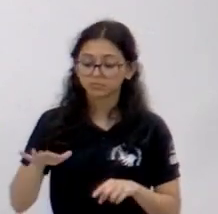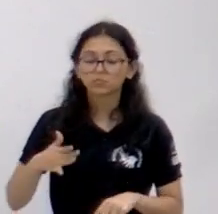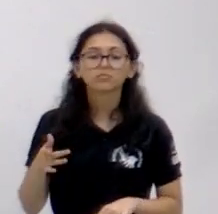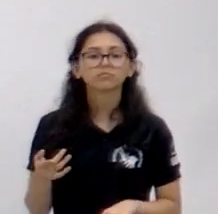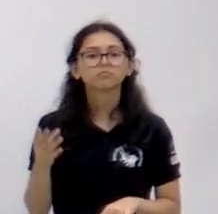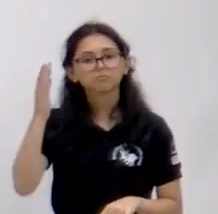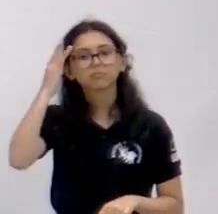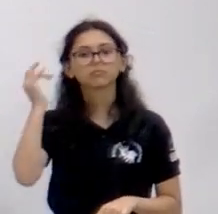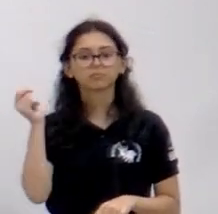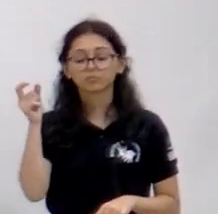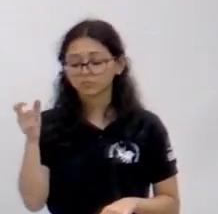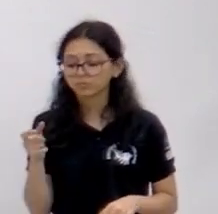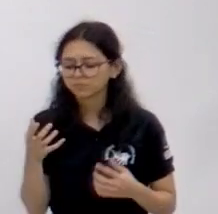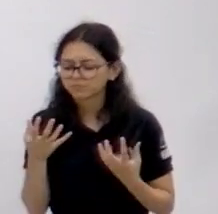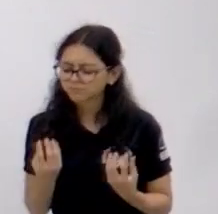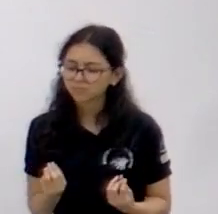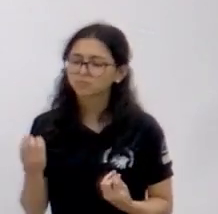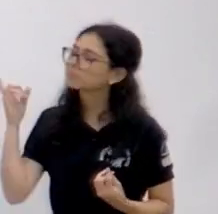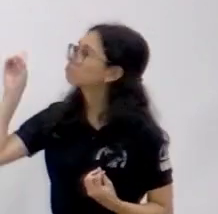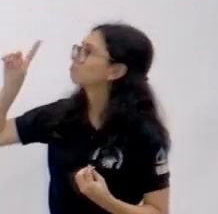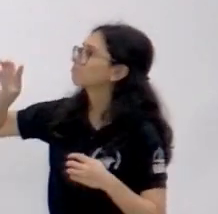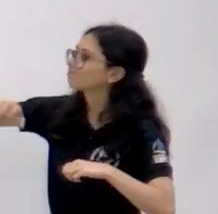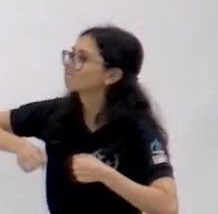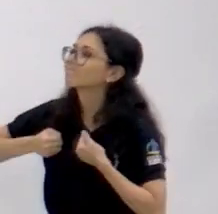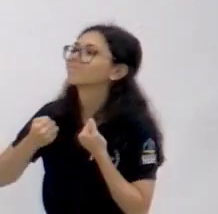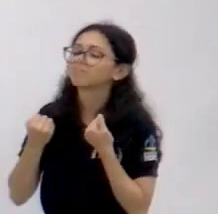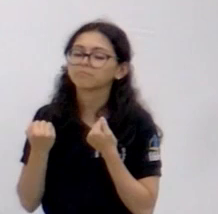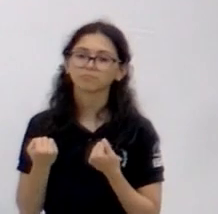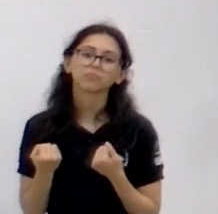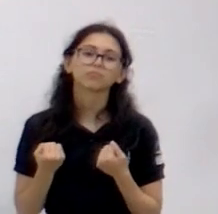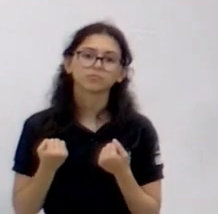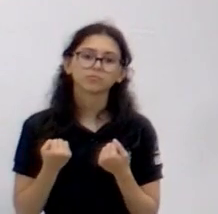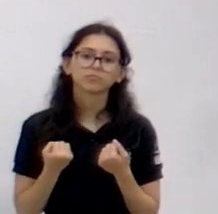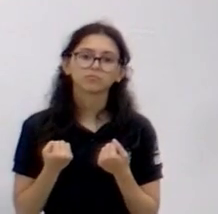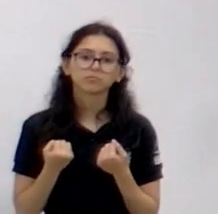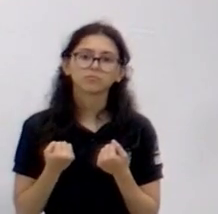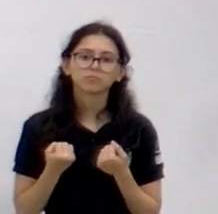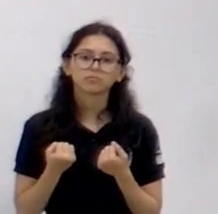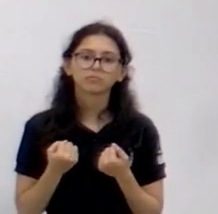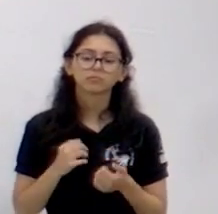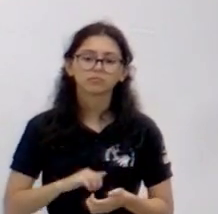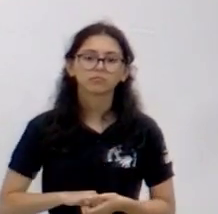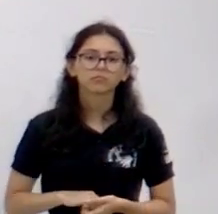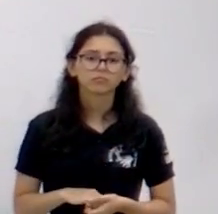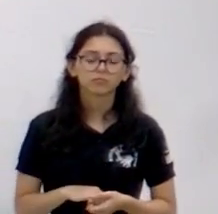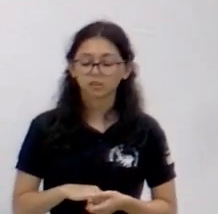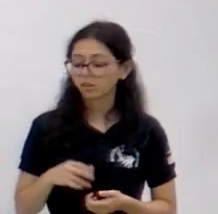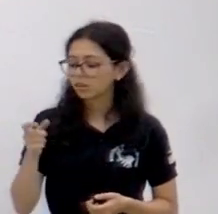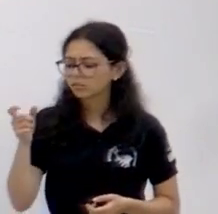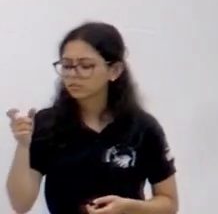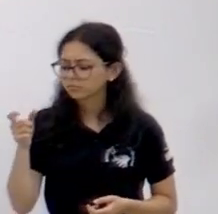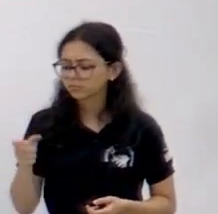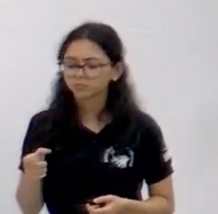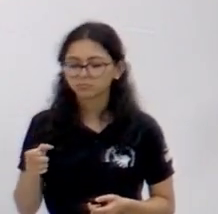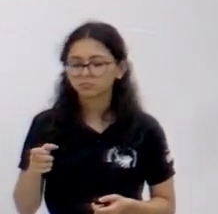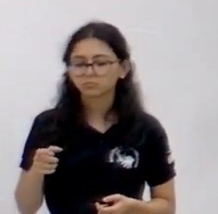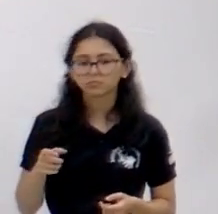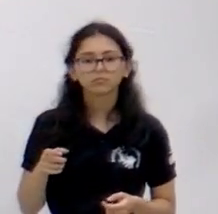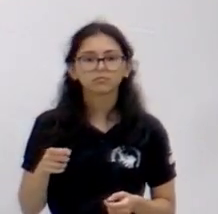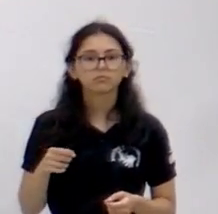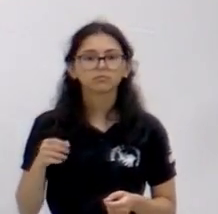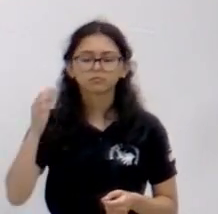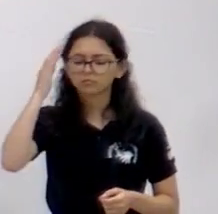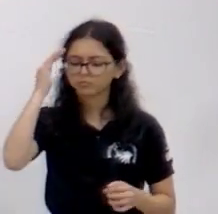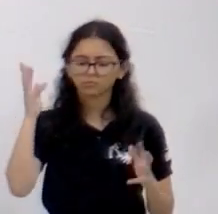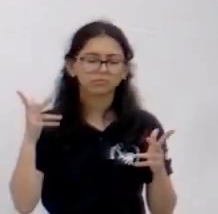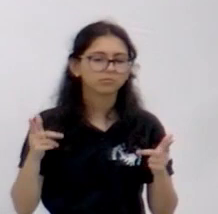Deus. Homem valente diante do Senhor não é aquele que sabe tudo, que tem respostas prontas, que é alguém